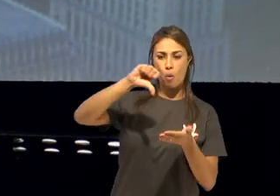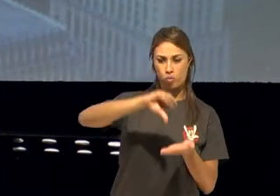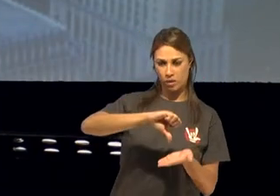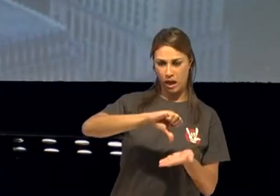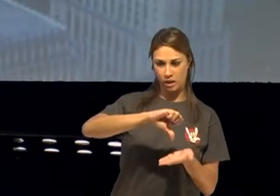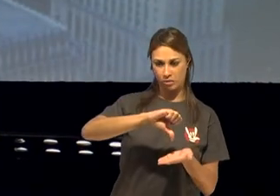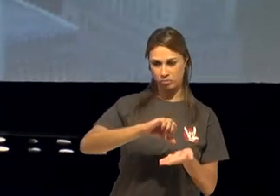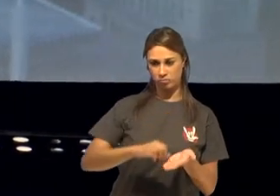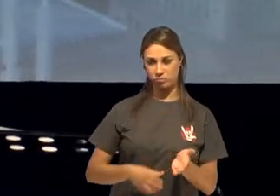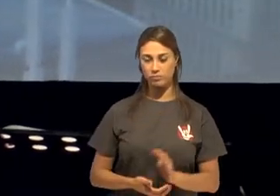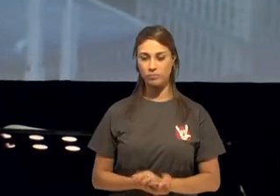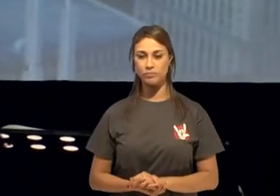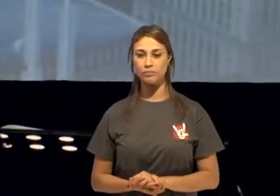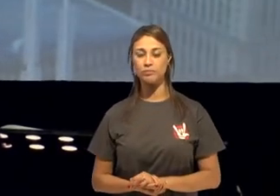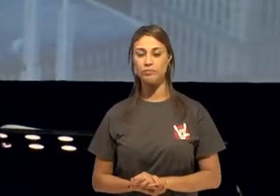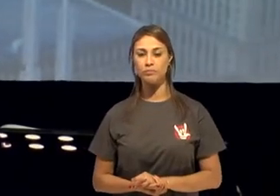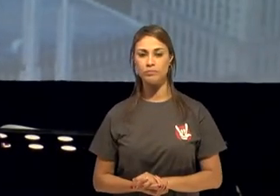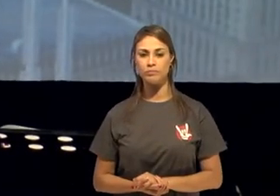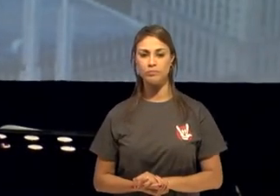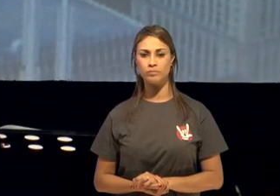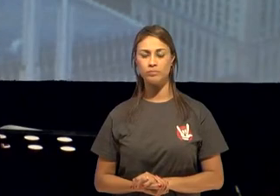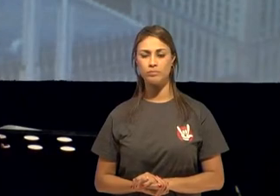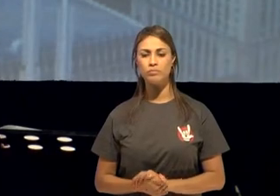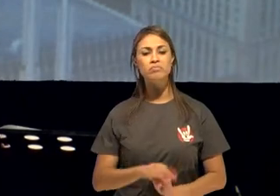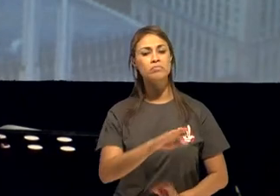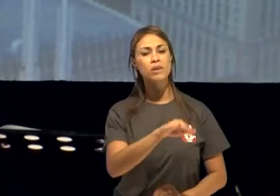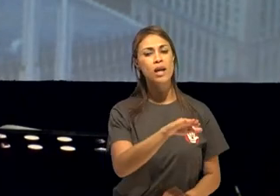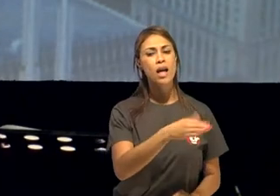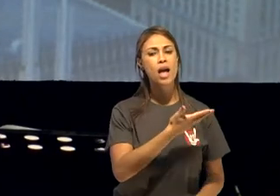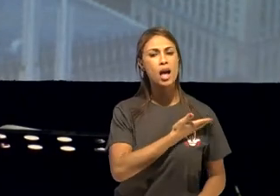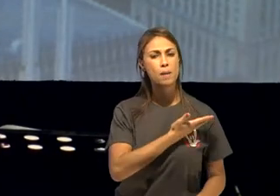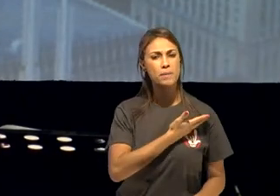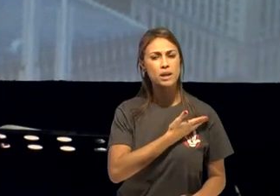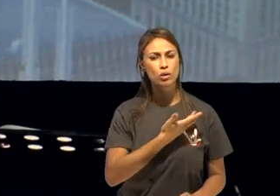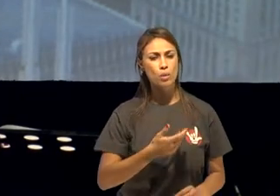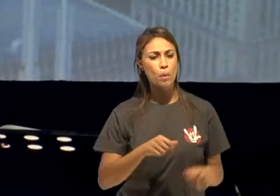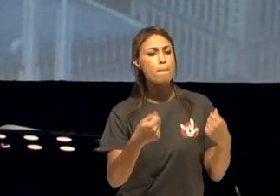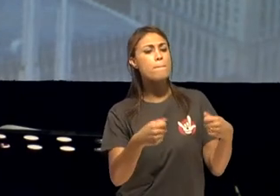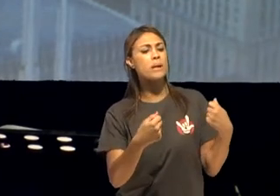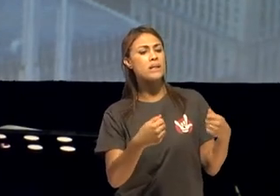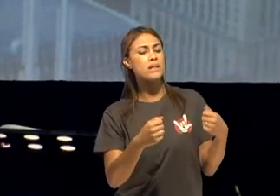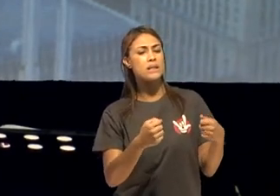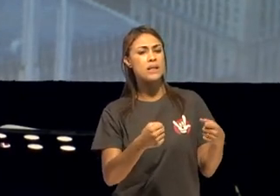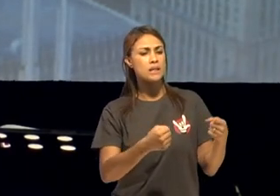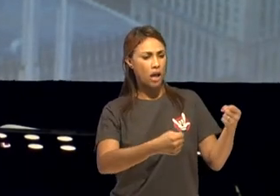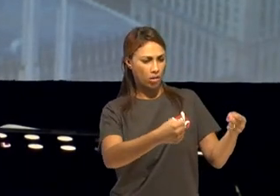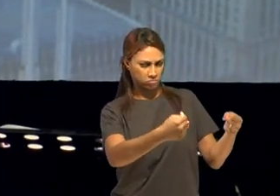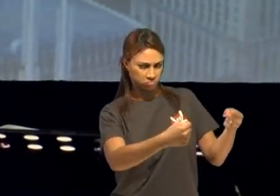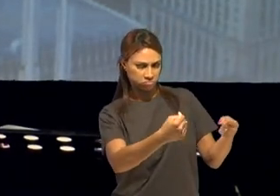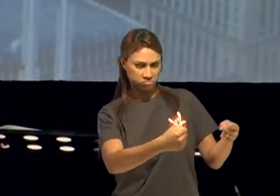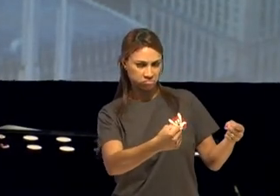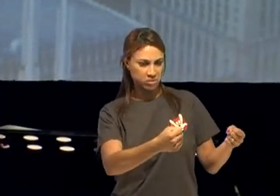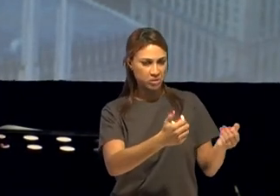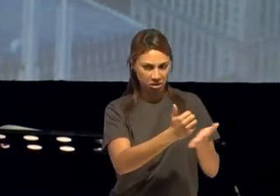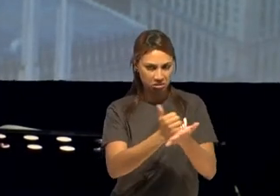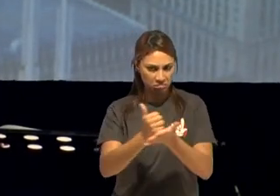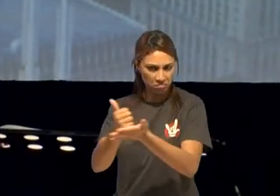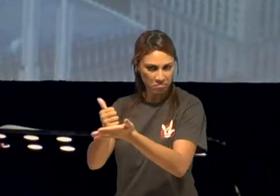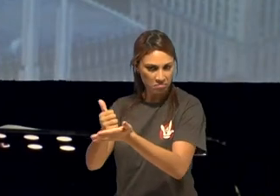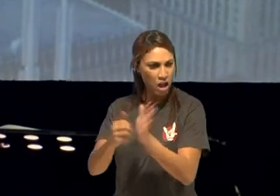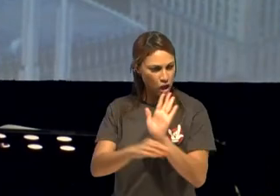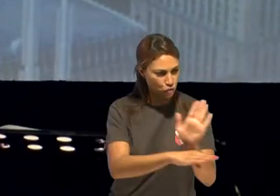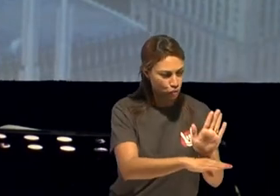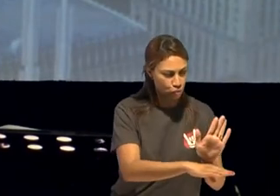Carrão, só que não conhecia meu pai. Ei, amigo, tá precisando de carona? Aconteceu alguma coisa? Esse homem falou